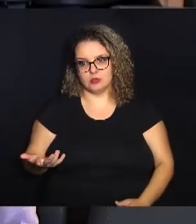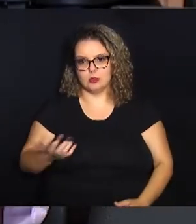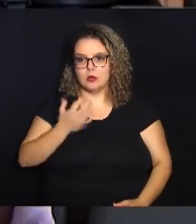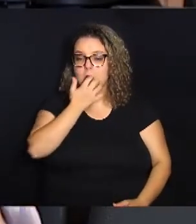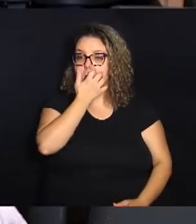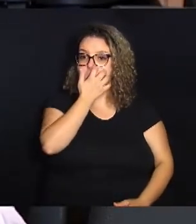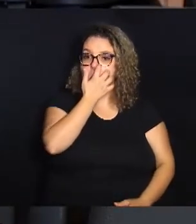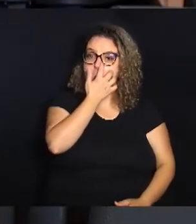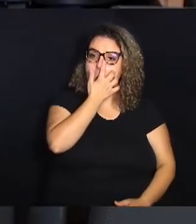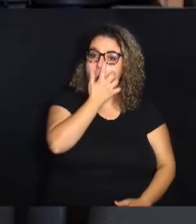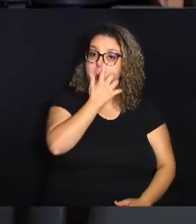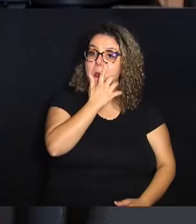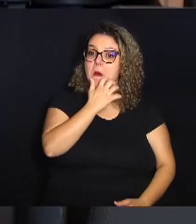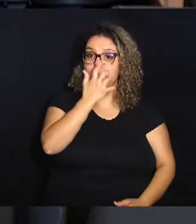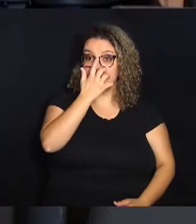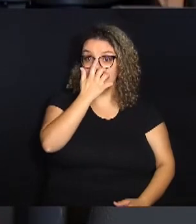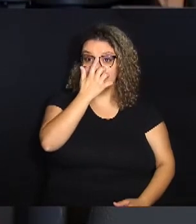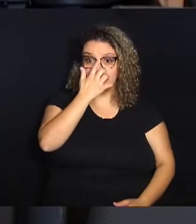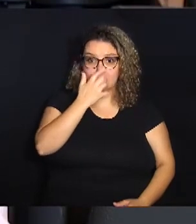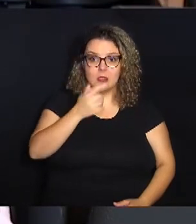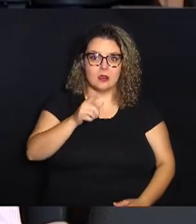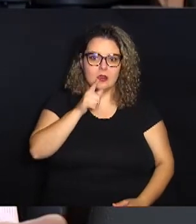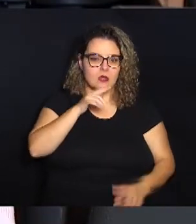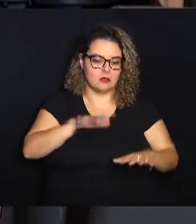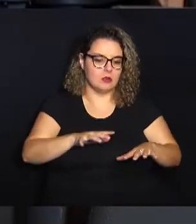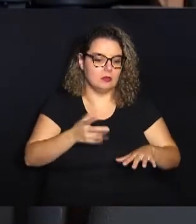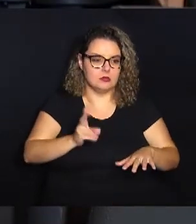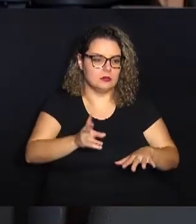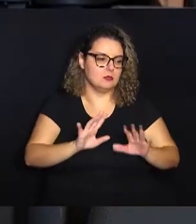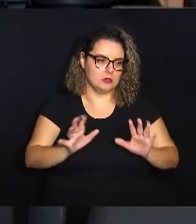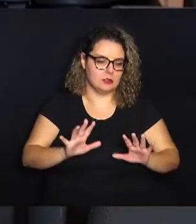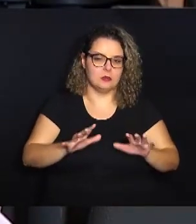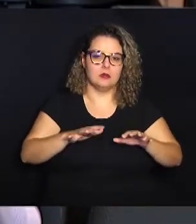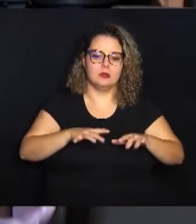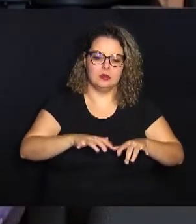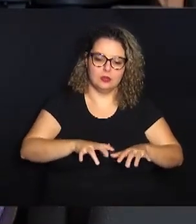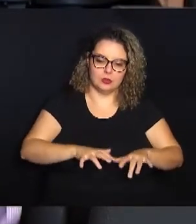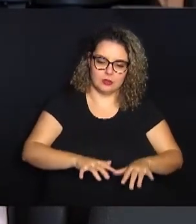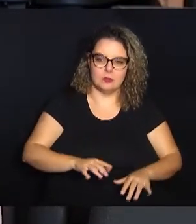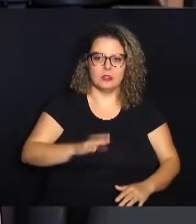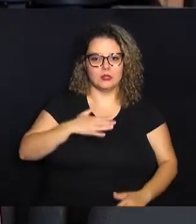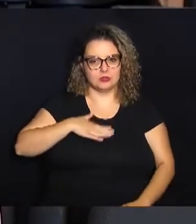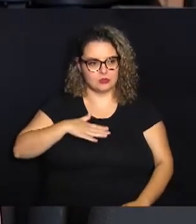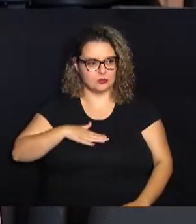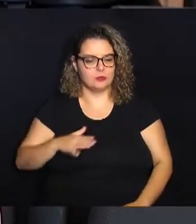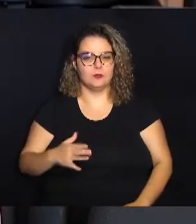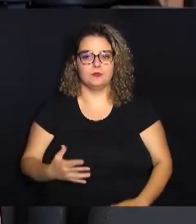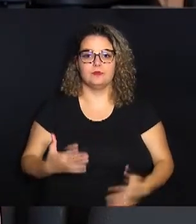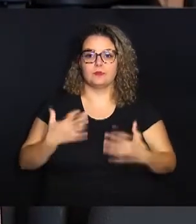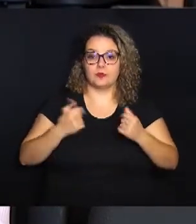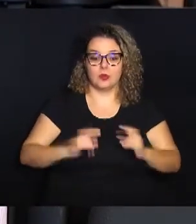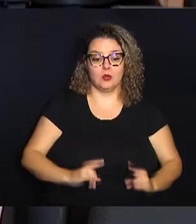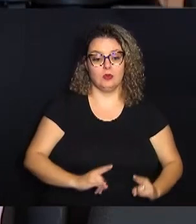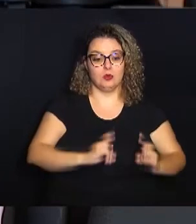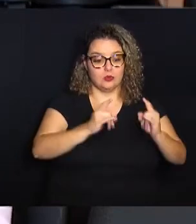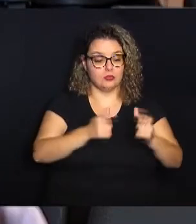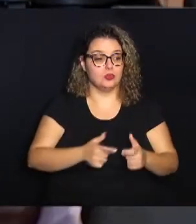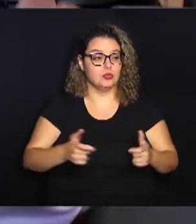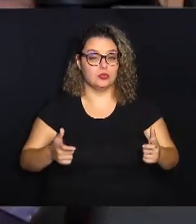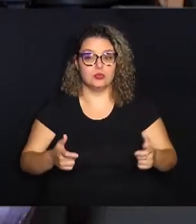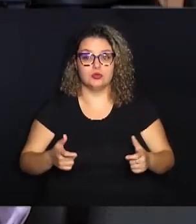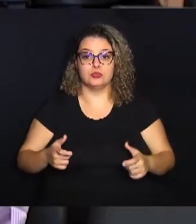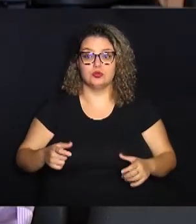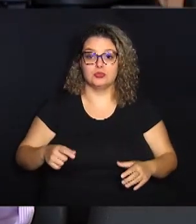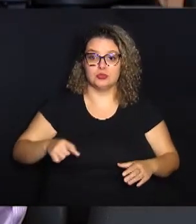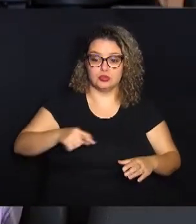essa água não ficaria permanentemente ali. A adoção por grandes prédios de